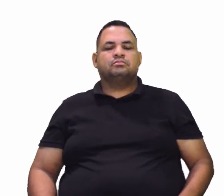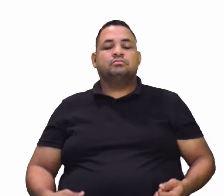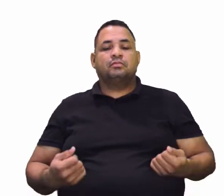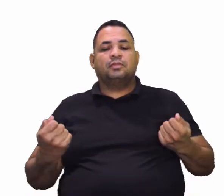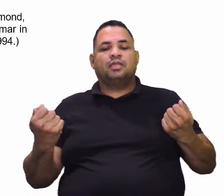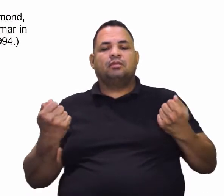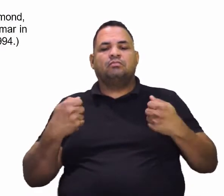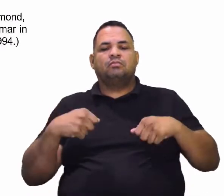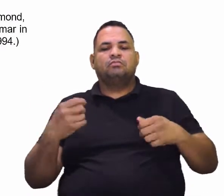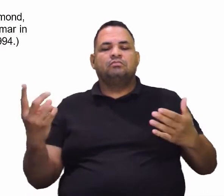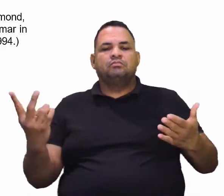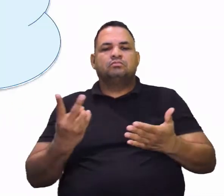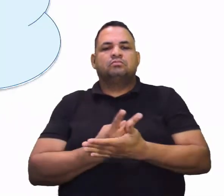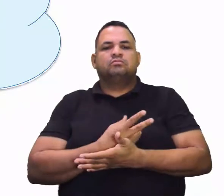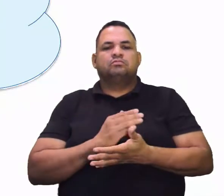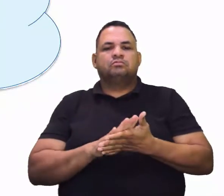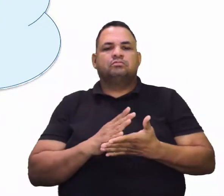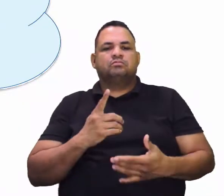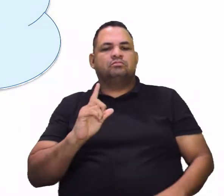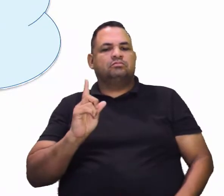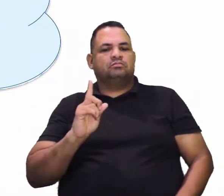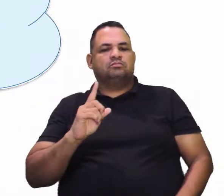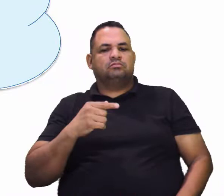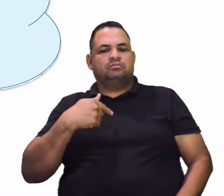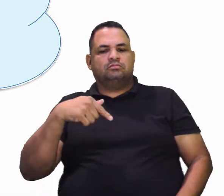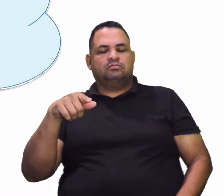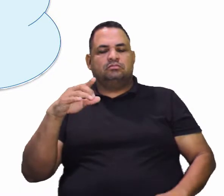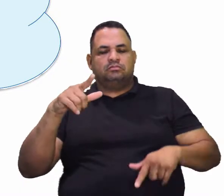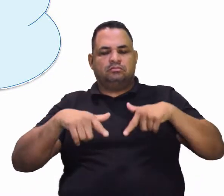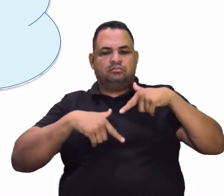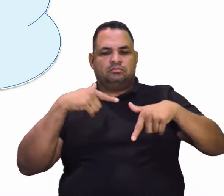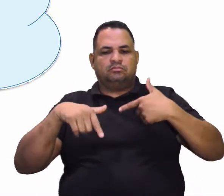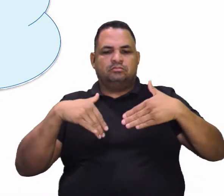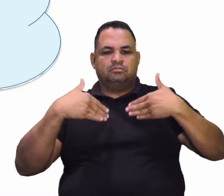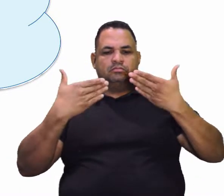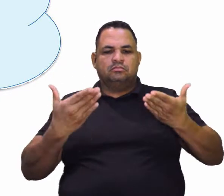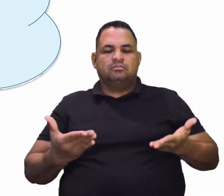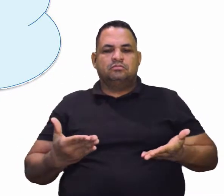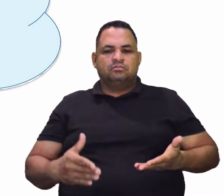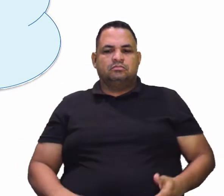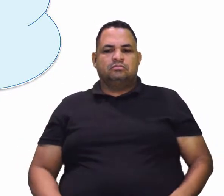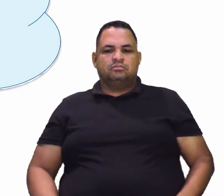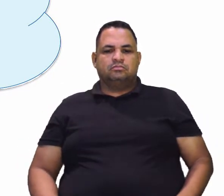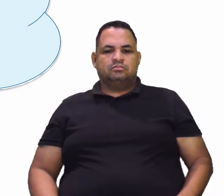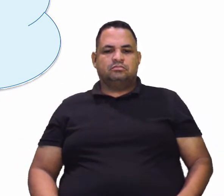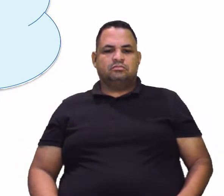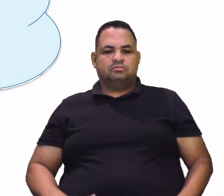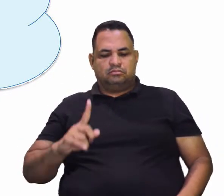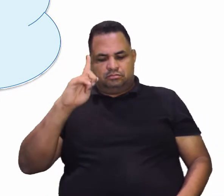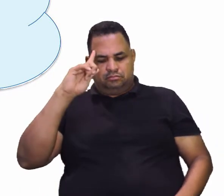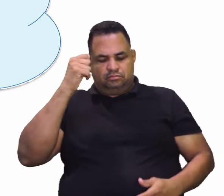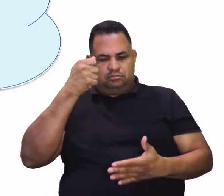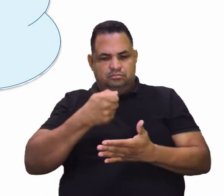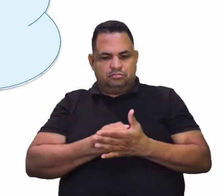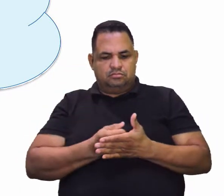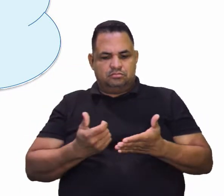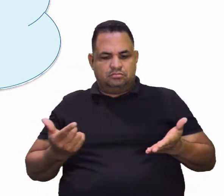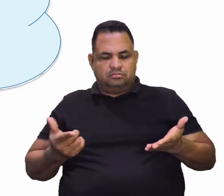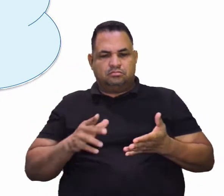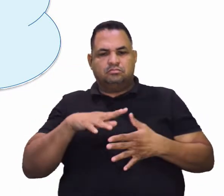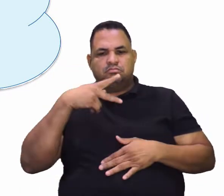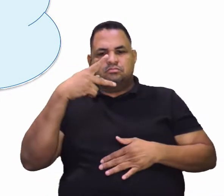podem acontecer e ela pode não ir ao trabalho. Agora, quando se trata de uma decisão no mesmo momento